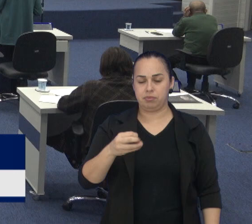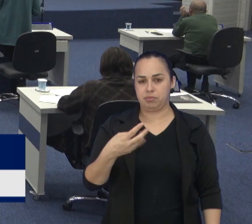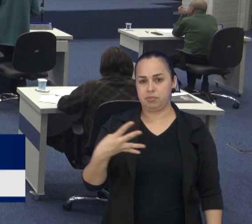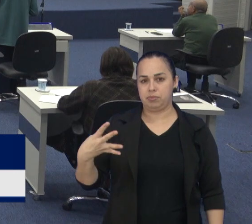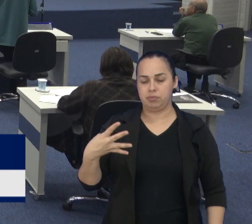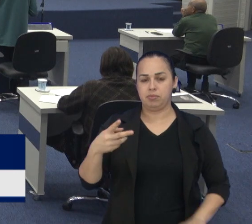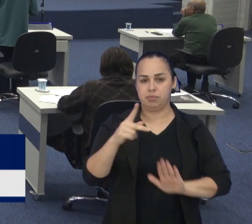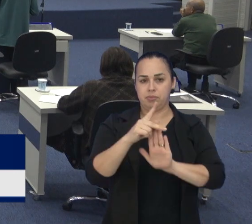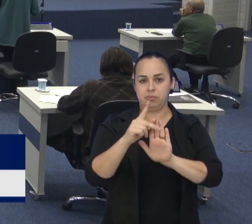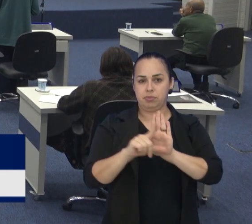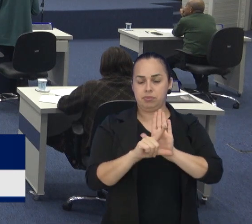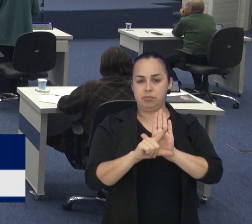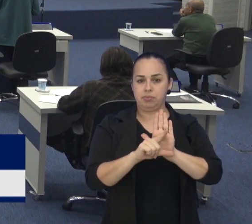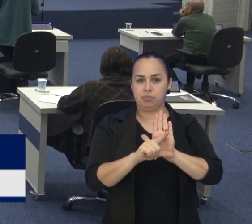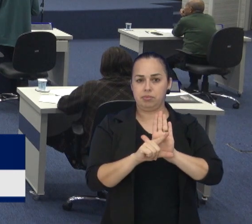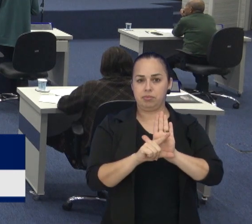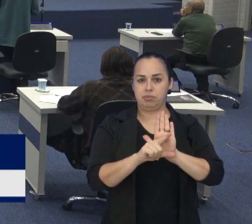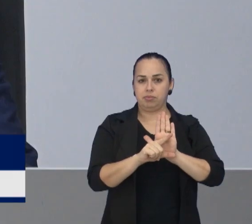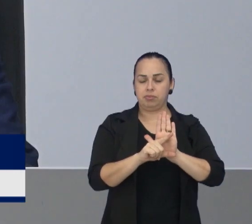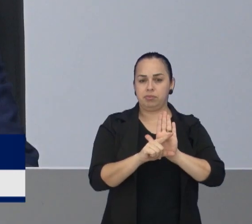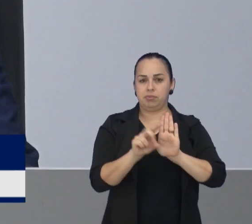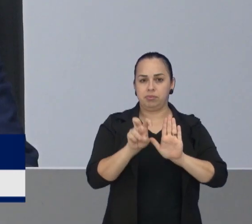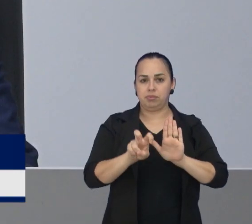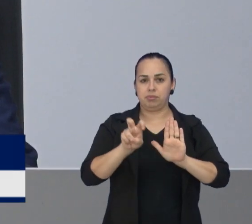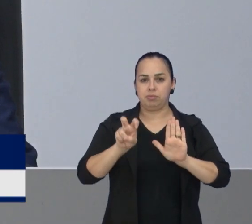2084/2024, projeto de lei número